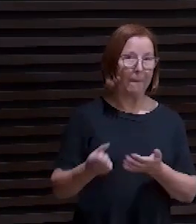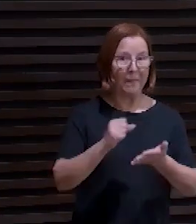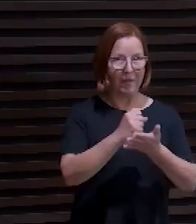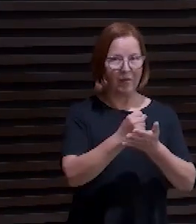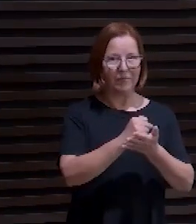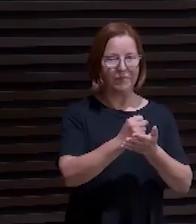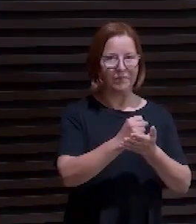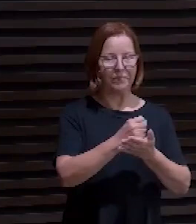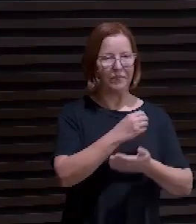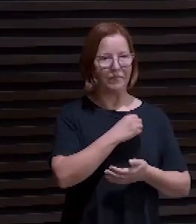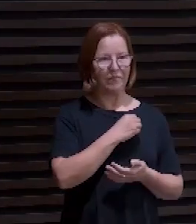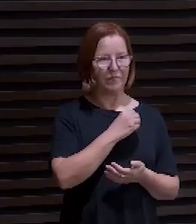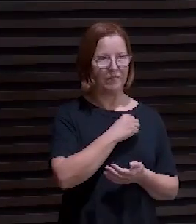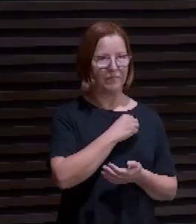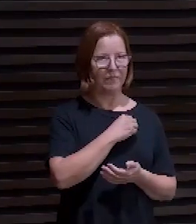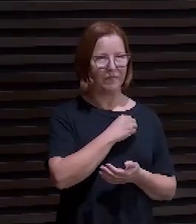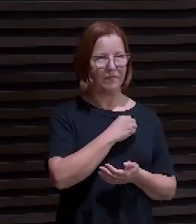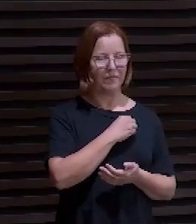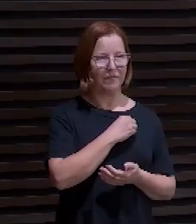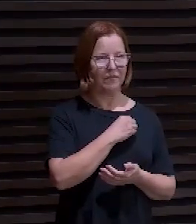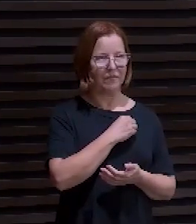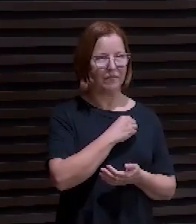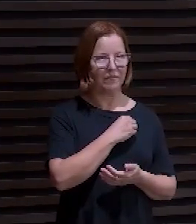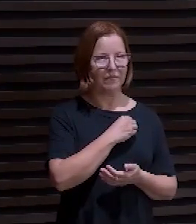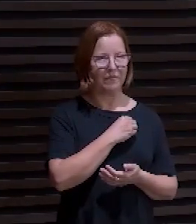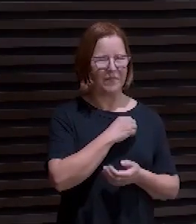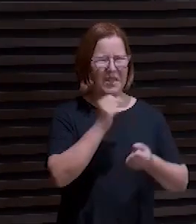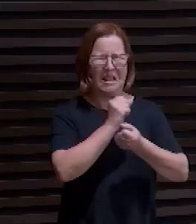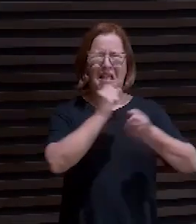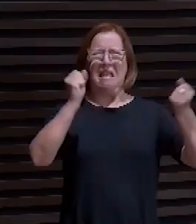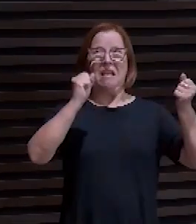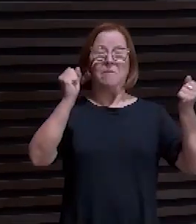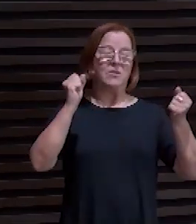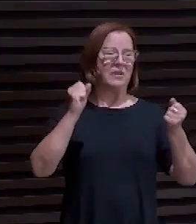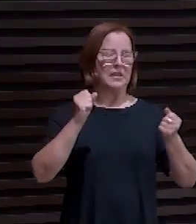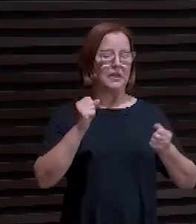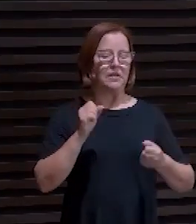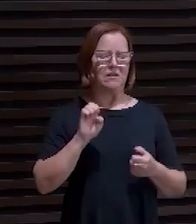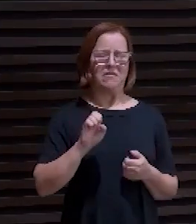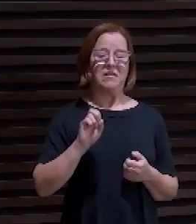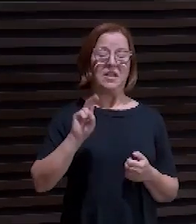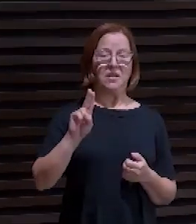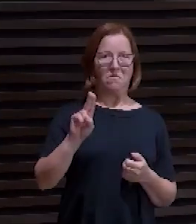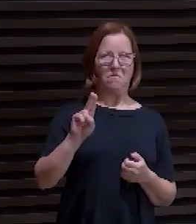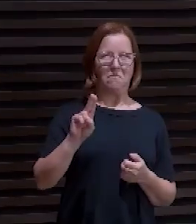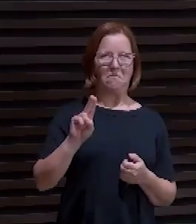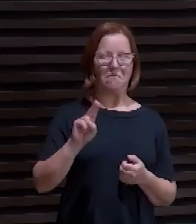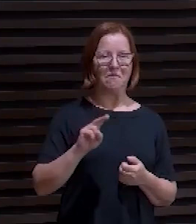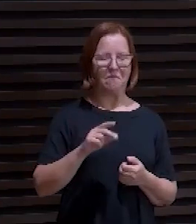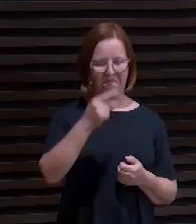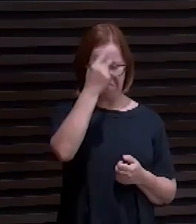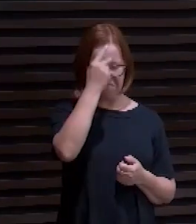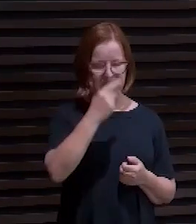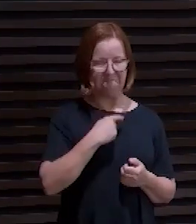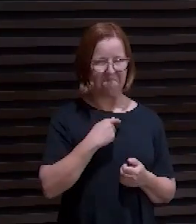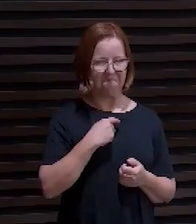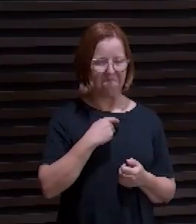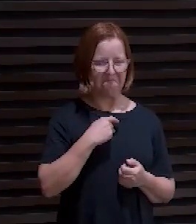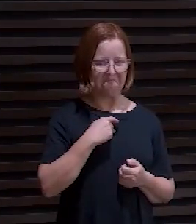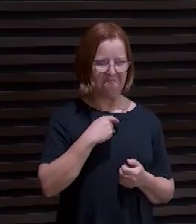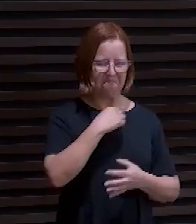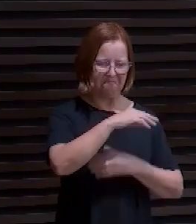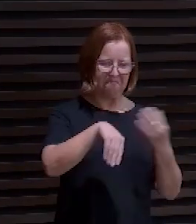marca do pecado, da rebeldia, do egoísmo, do caos,